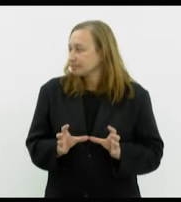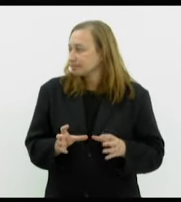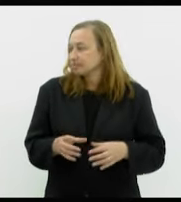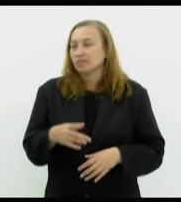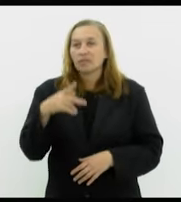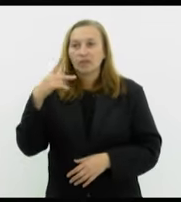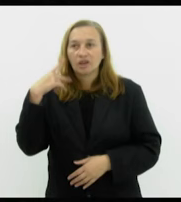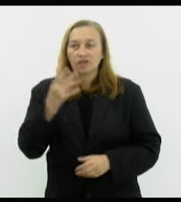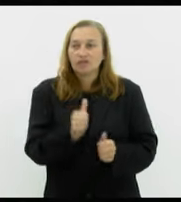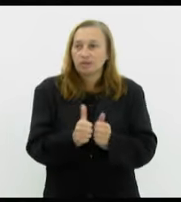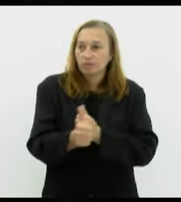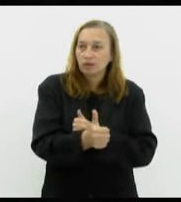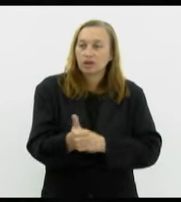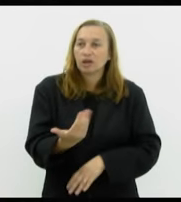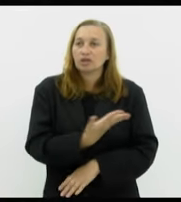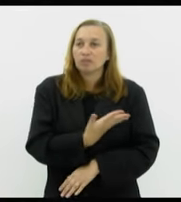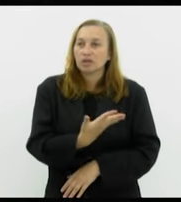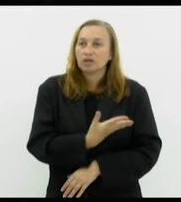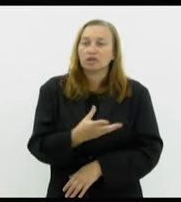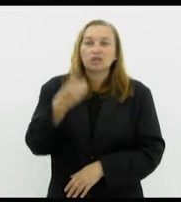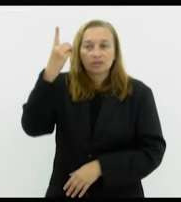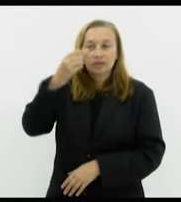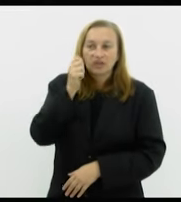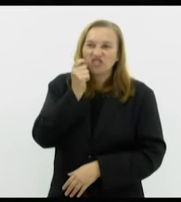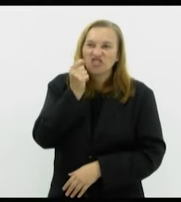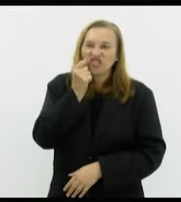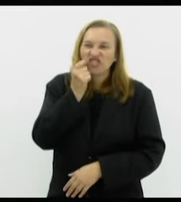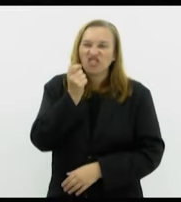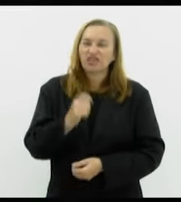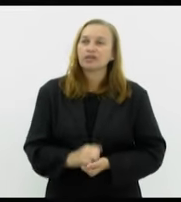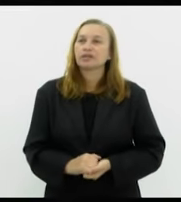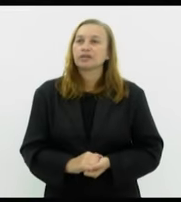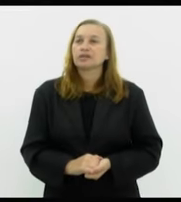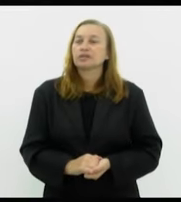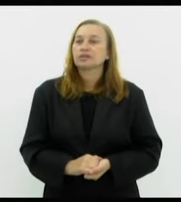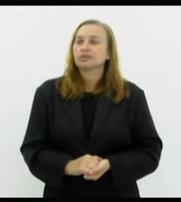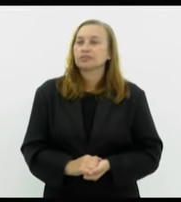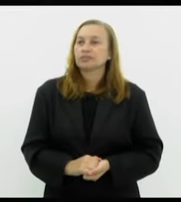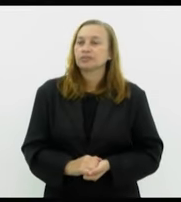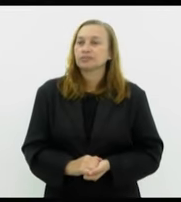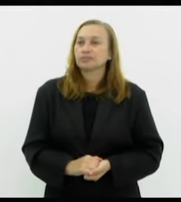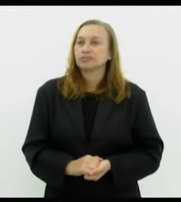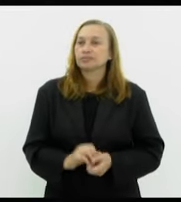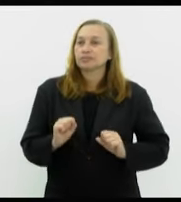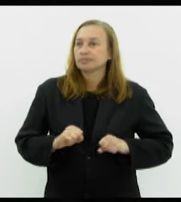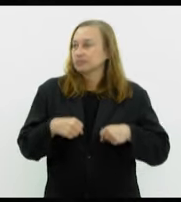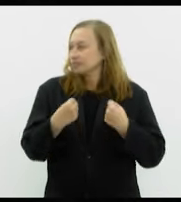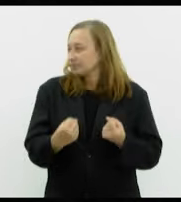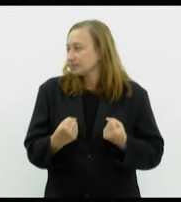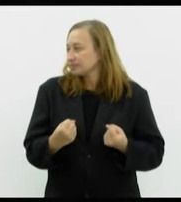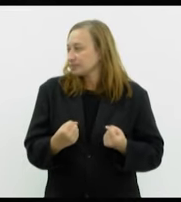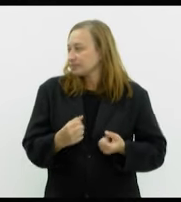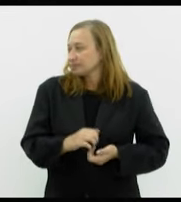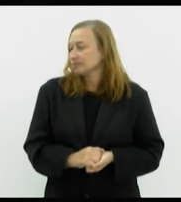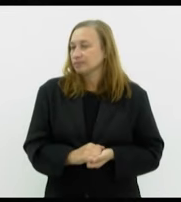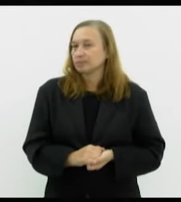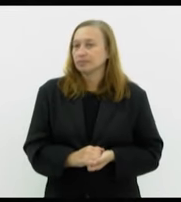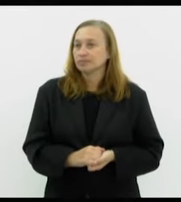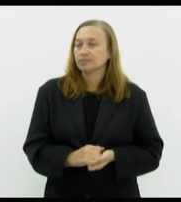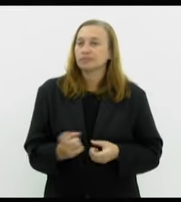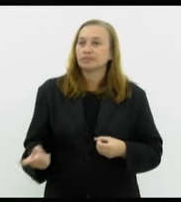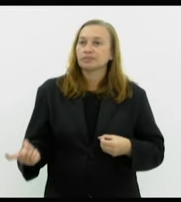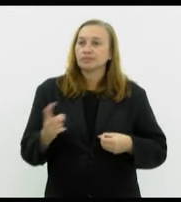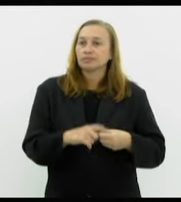meu colega deputado Ratinho, lançamos aqui a frente parlamentar em defesa da retomada dos empregos da indústria naval